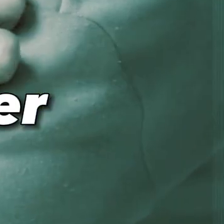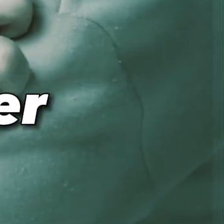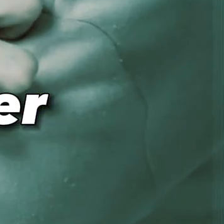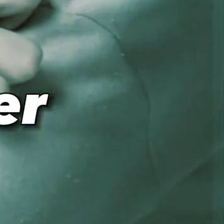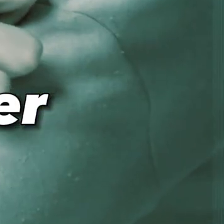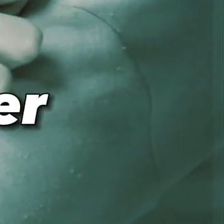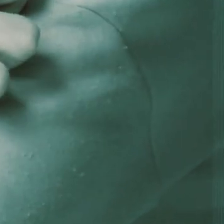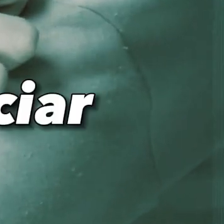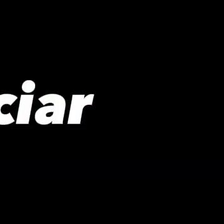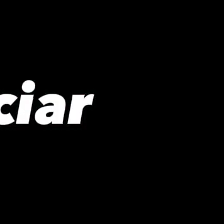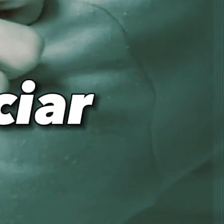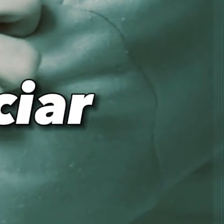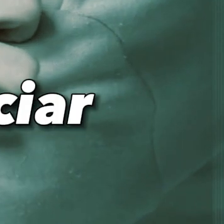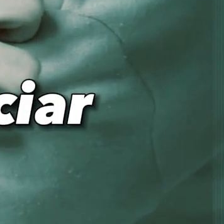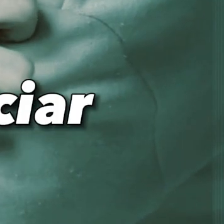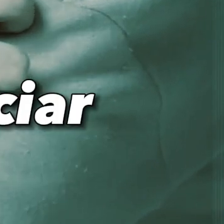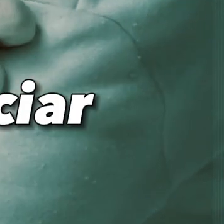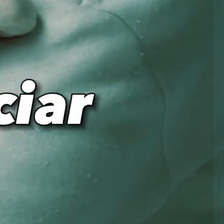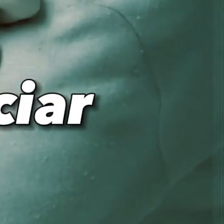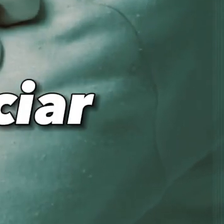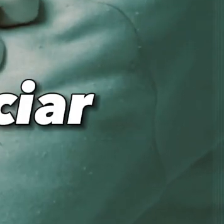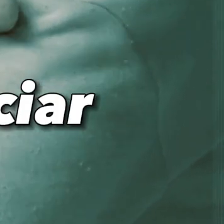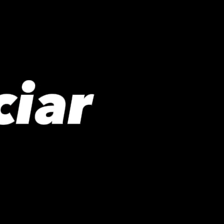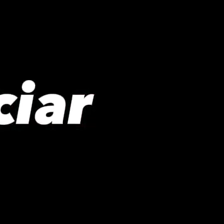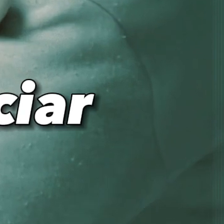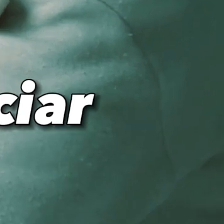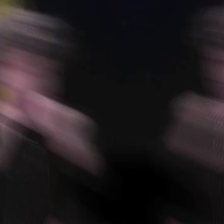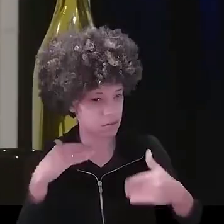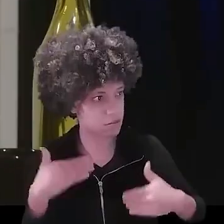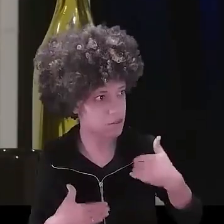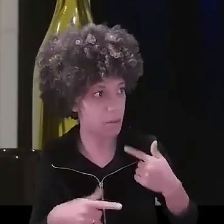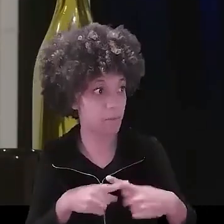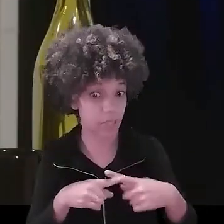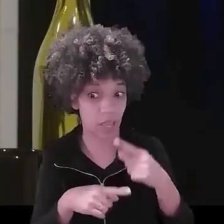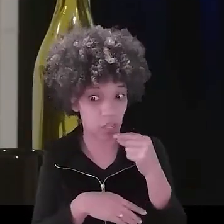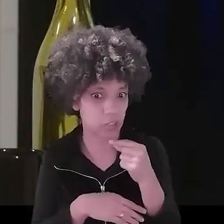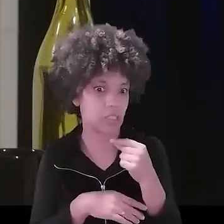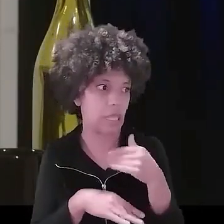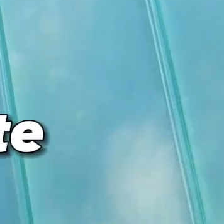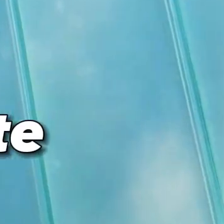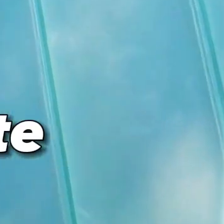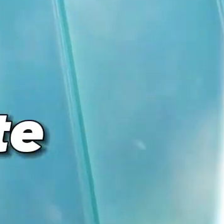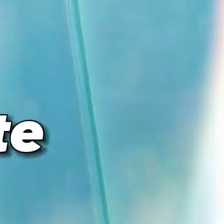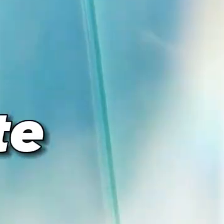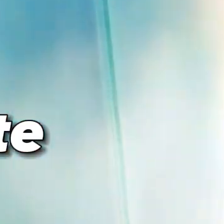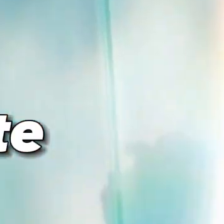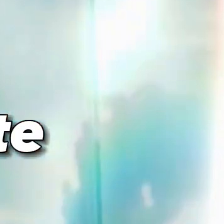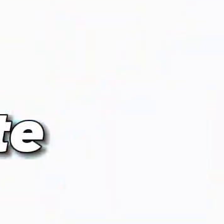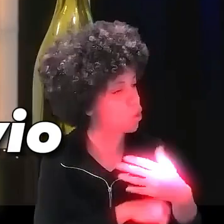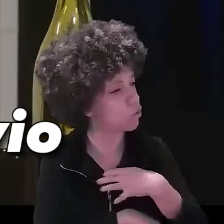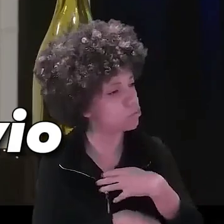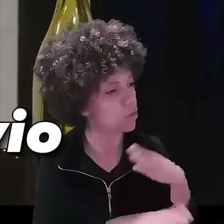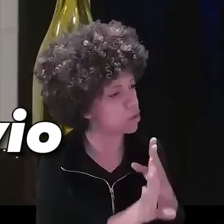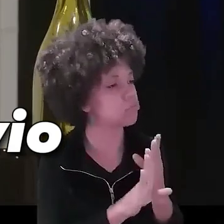correr muito mais risco de desbalancear esse sistema, porque a droga é mais agressiva. Se você encontrar no